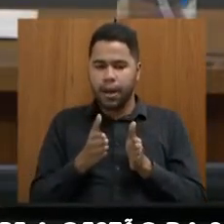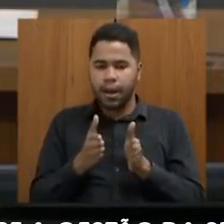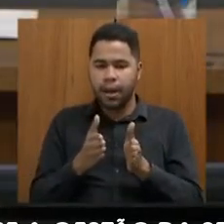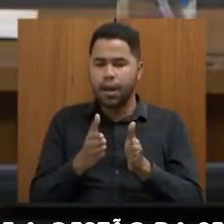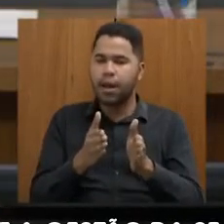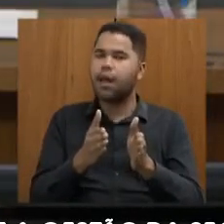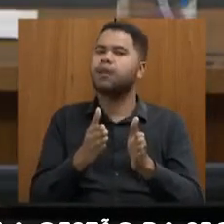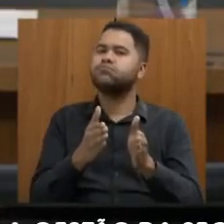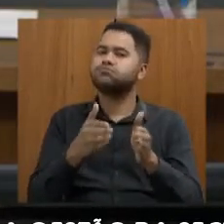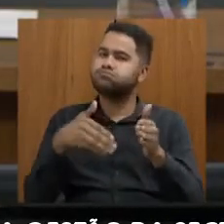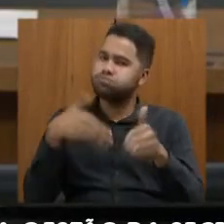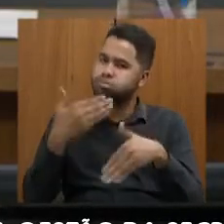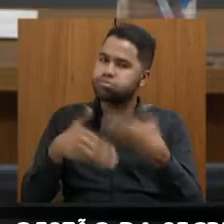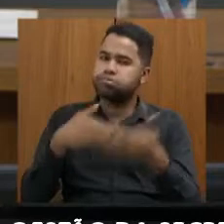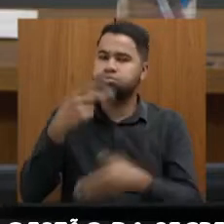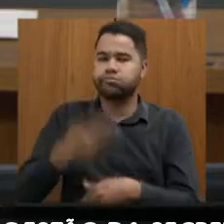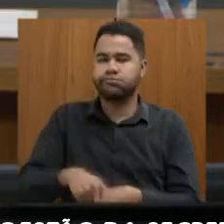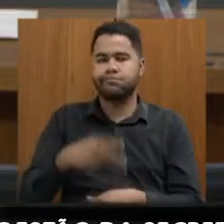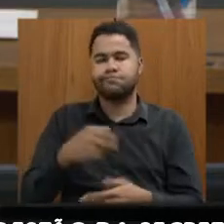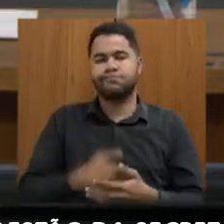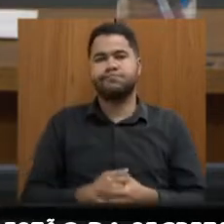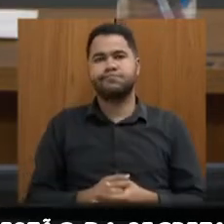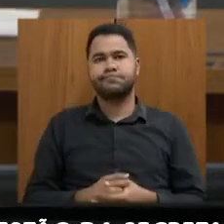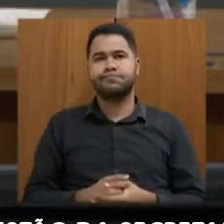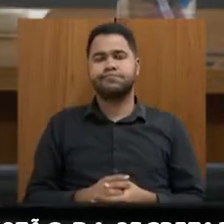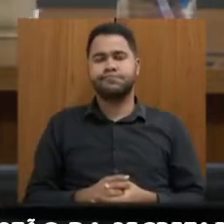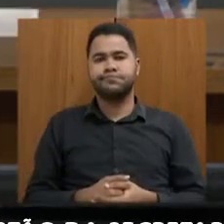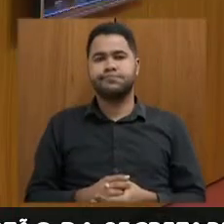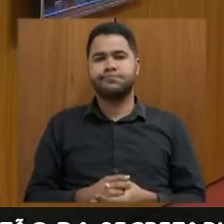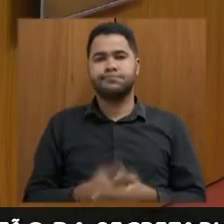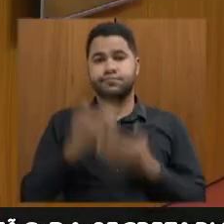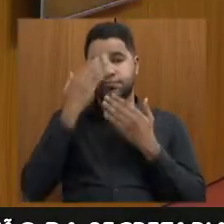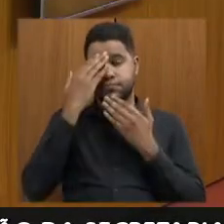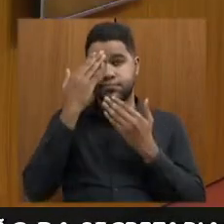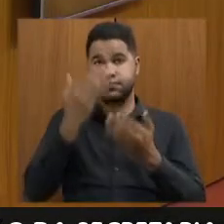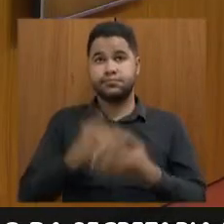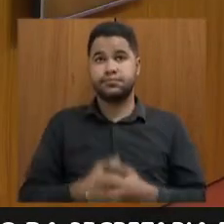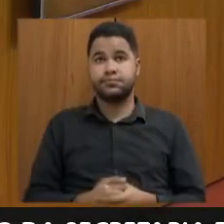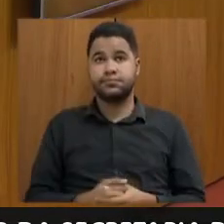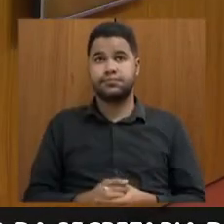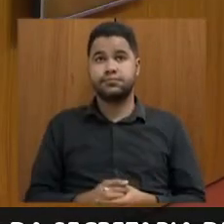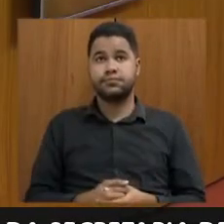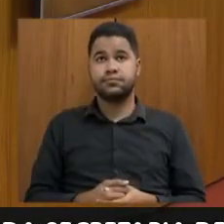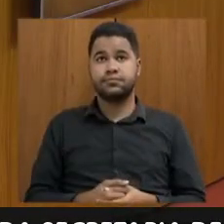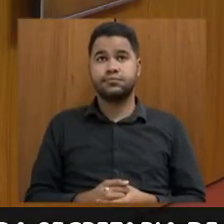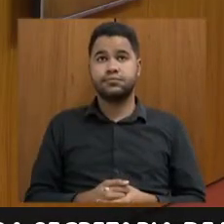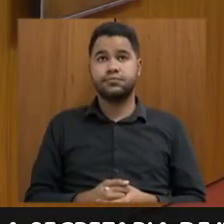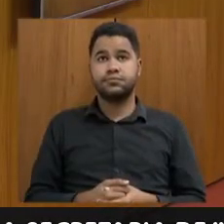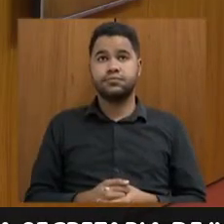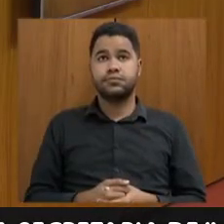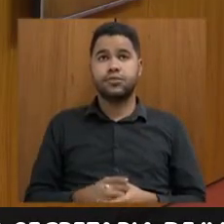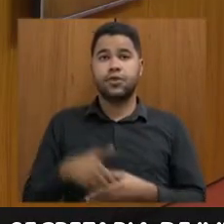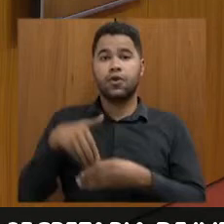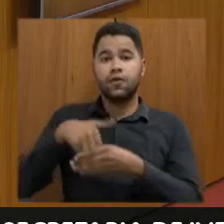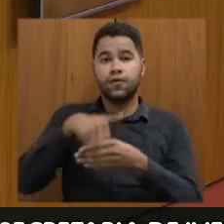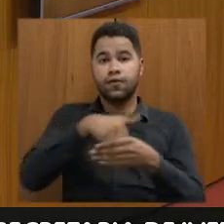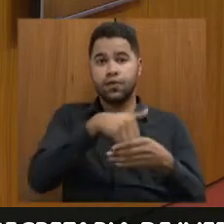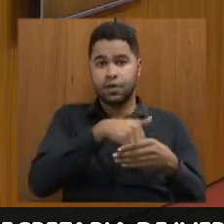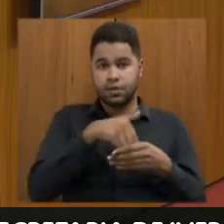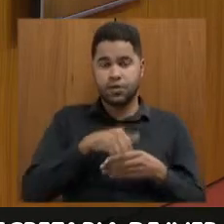a todo vapor no nosso estado obrigado é colocar em votação